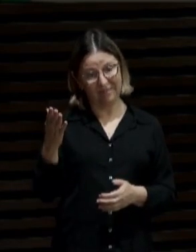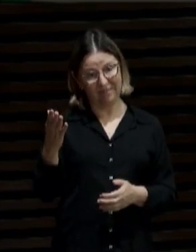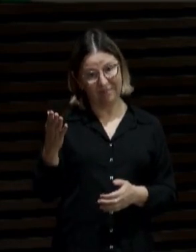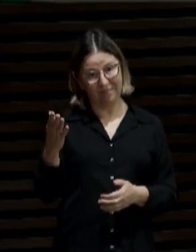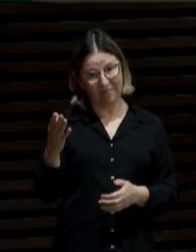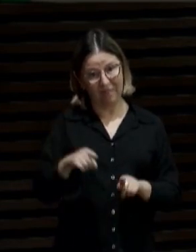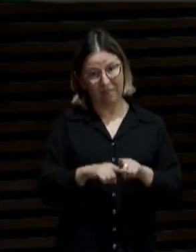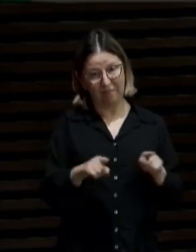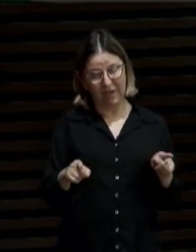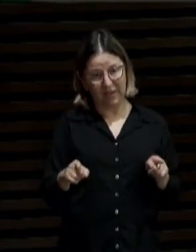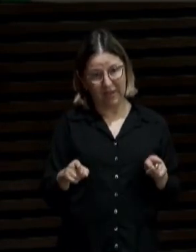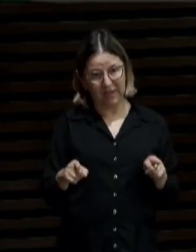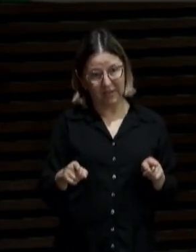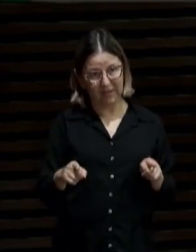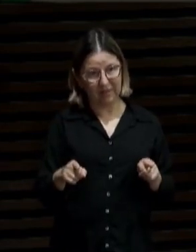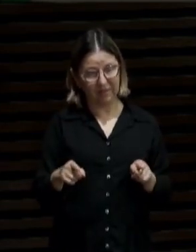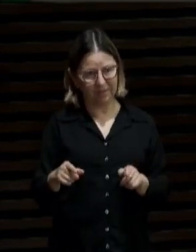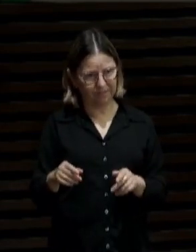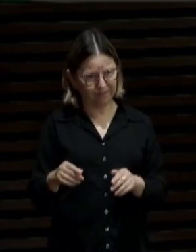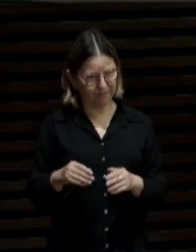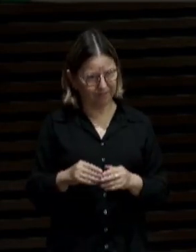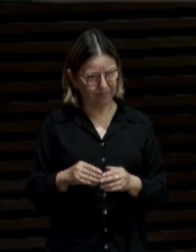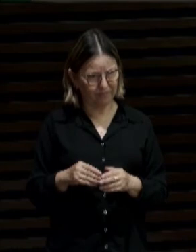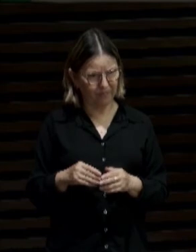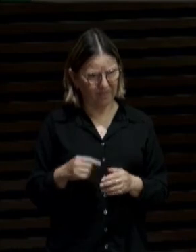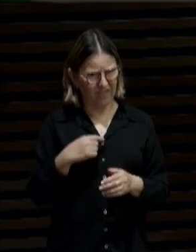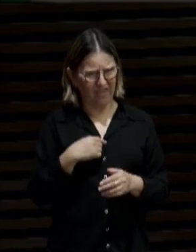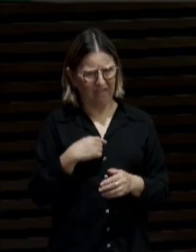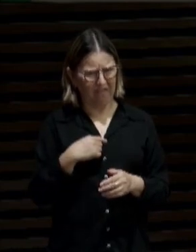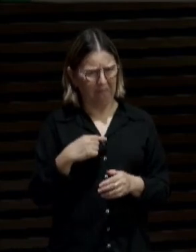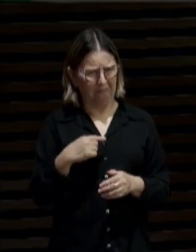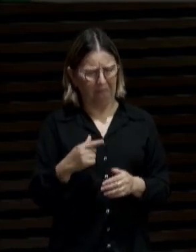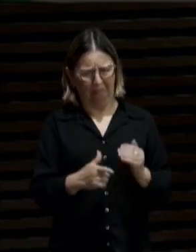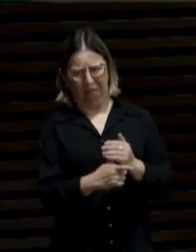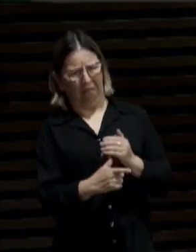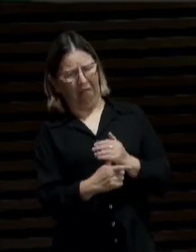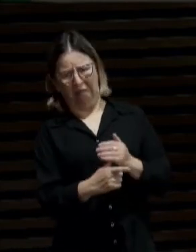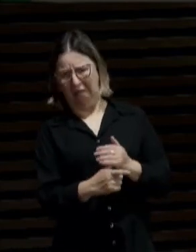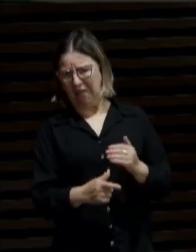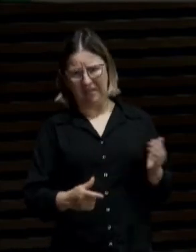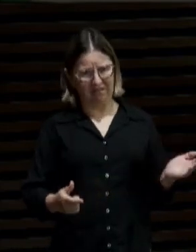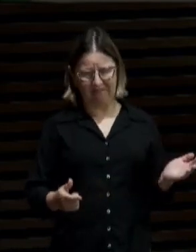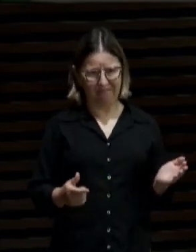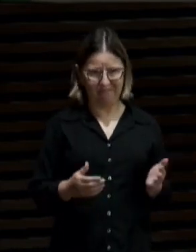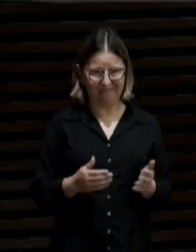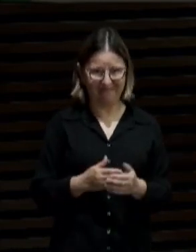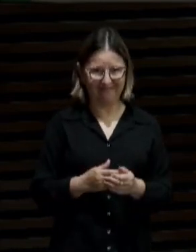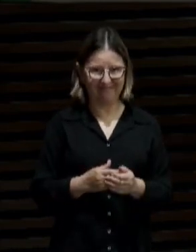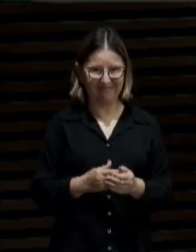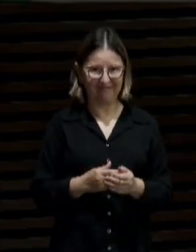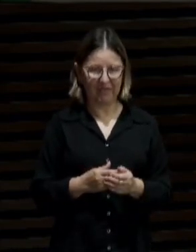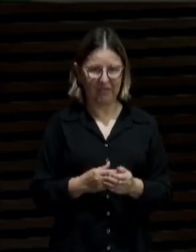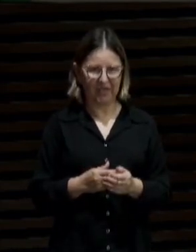Mas eu não sou. Eu não sou que nem o bandido que está preso. Eu não sou que nem